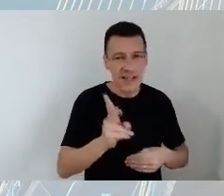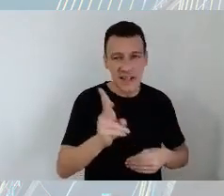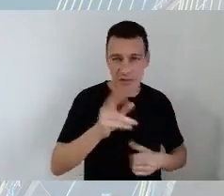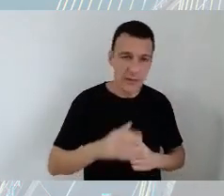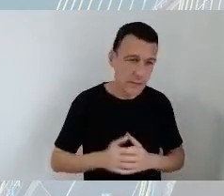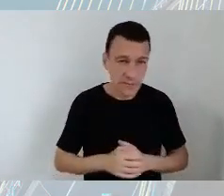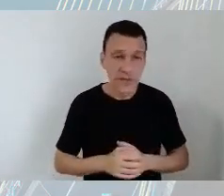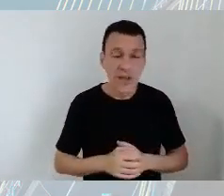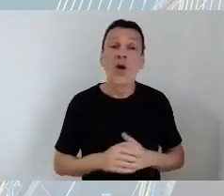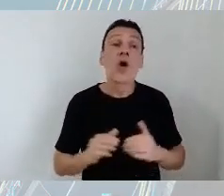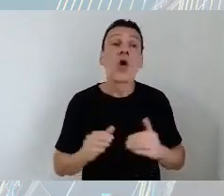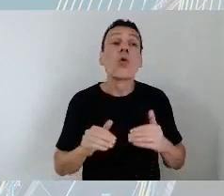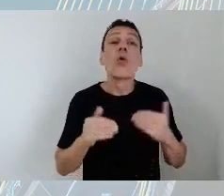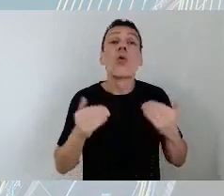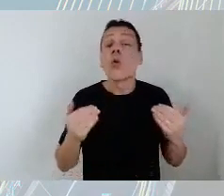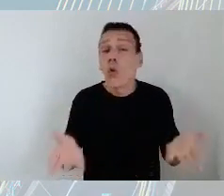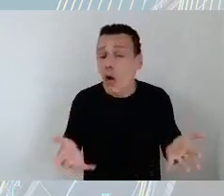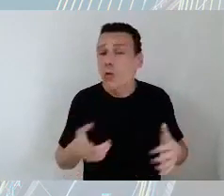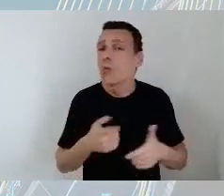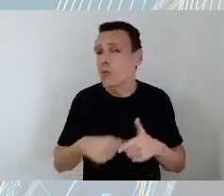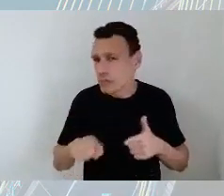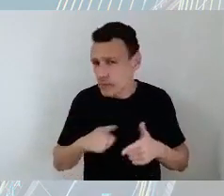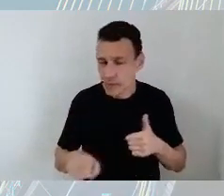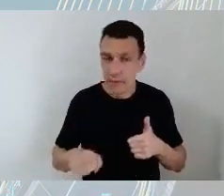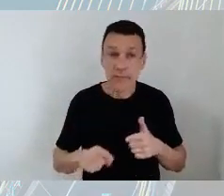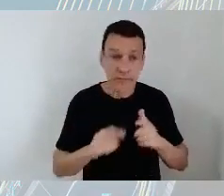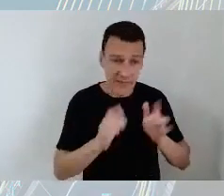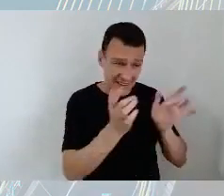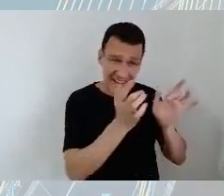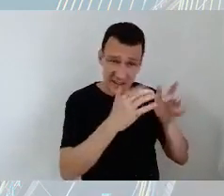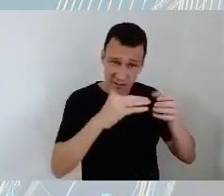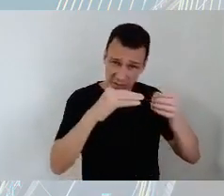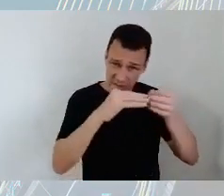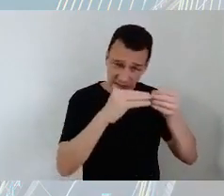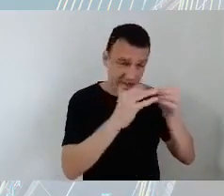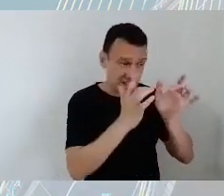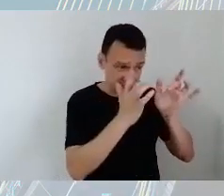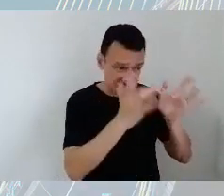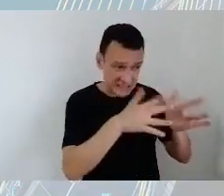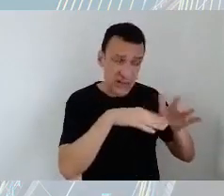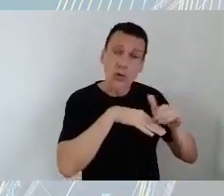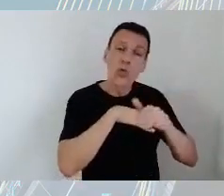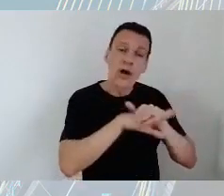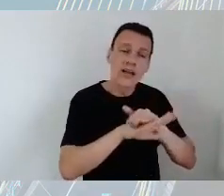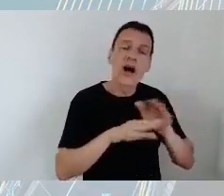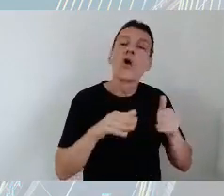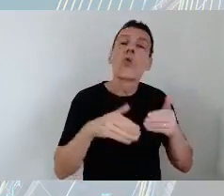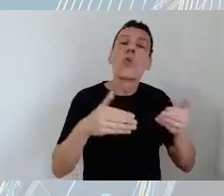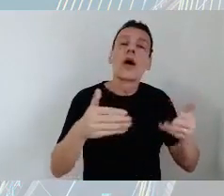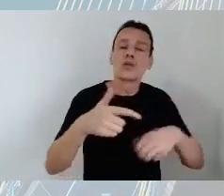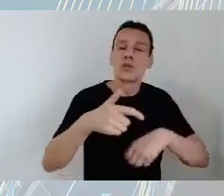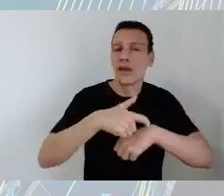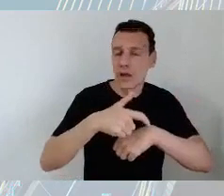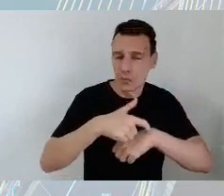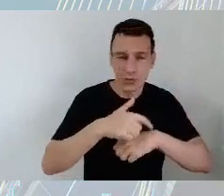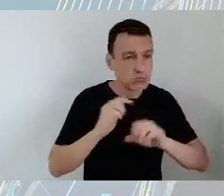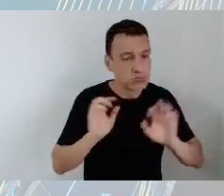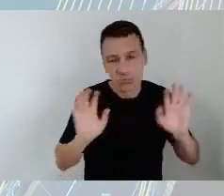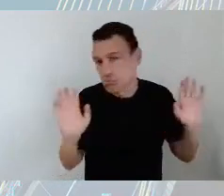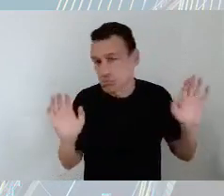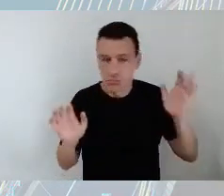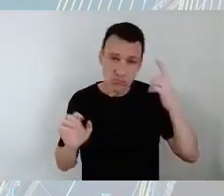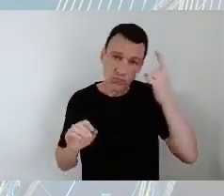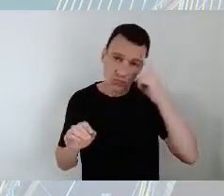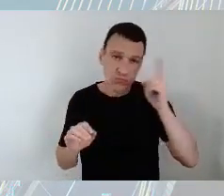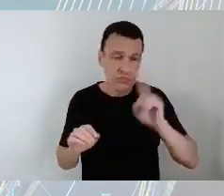tenho que armazenar essa informação. Então, essa é uma das regras que vocês têm que pensar e que definir no momento em que vocês forem construir esse tipo